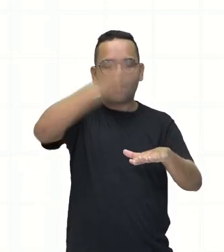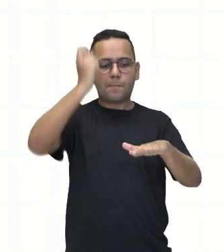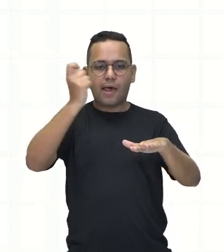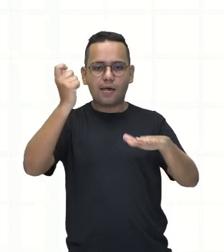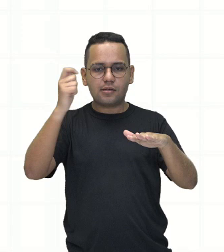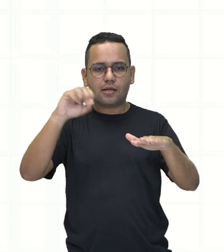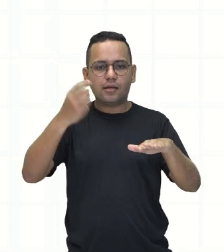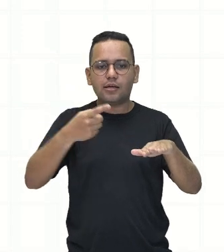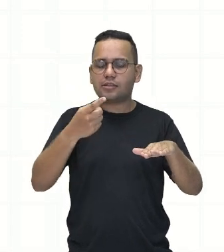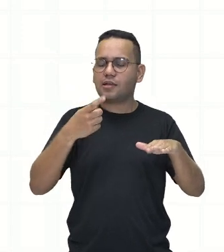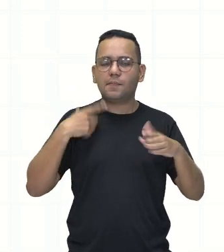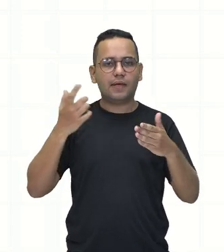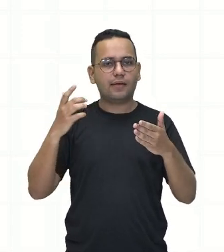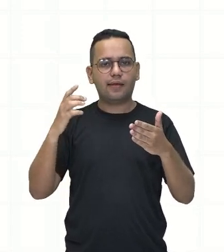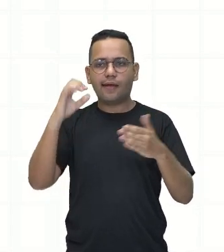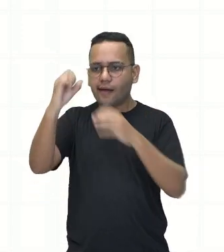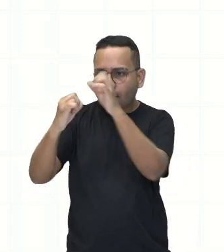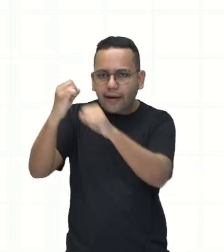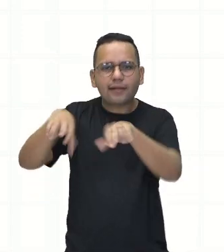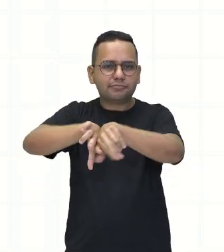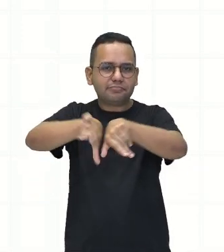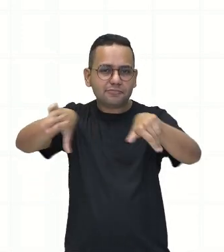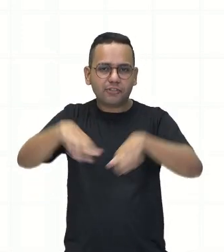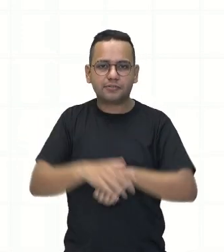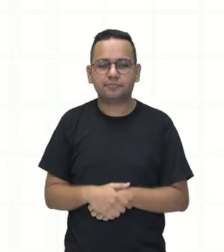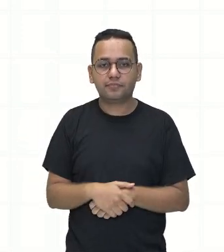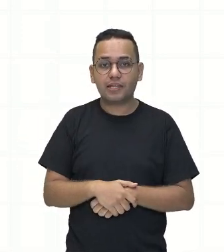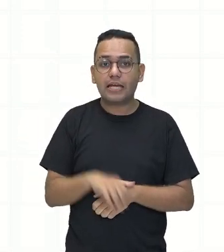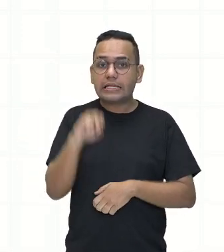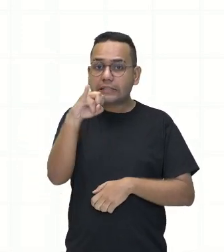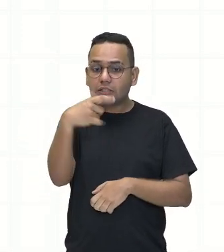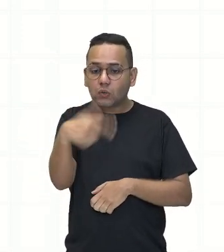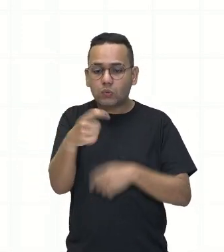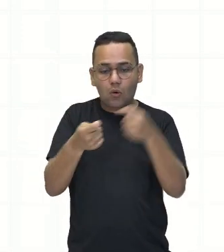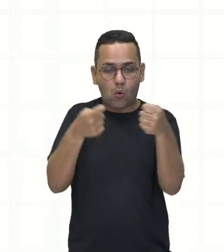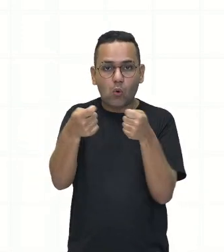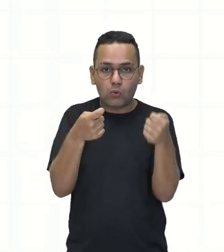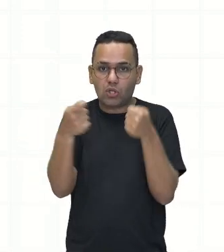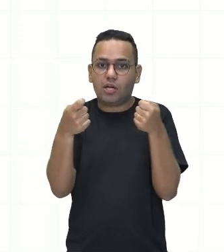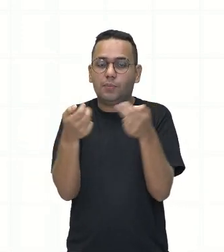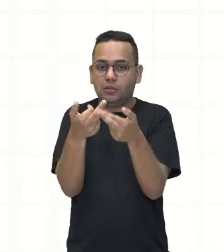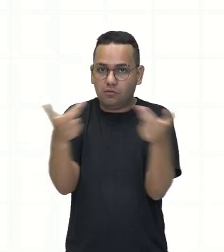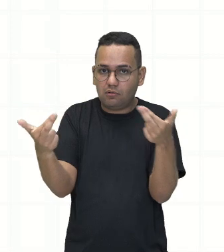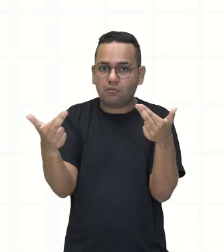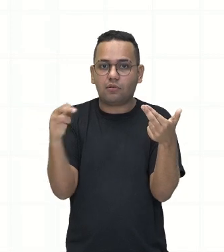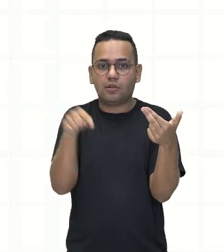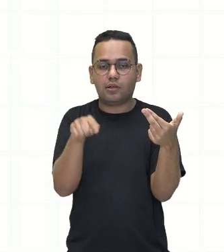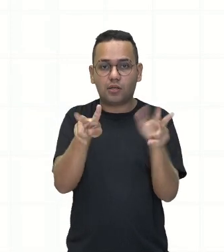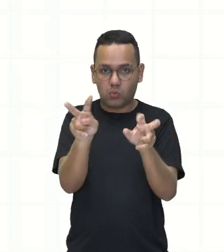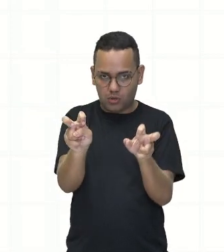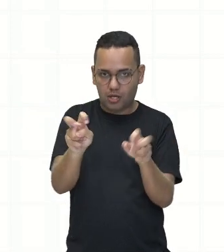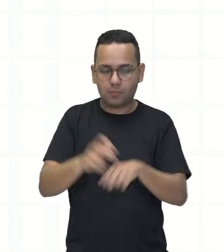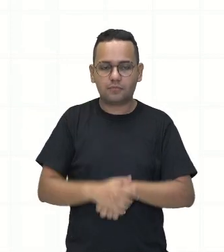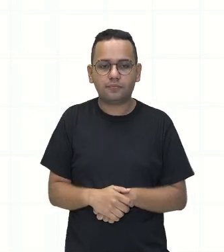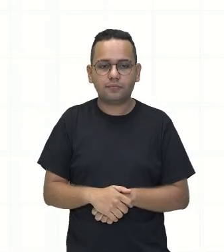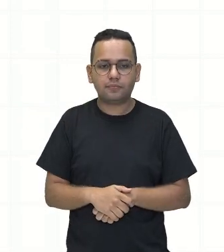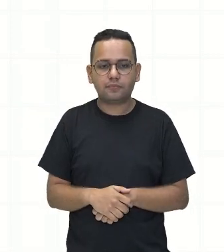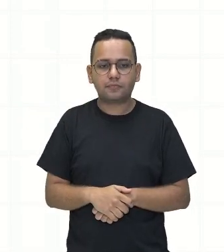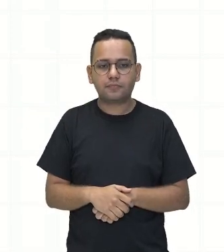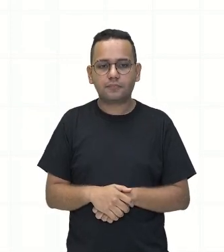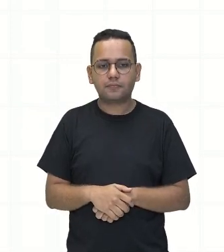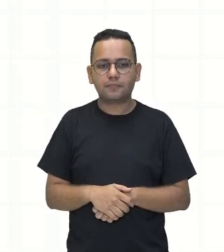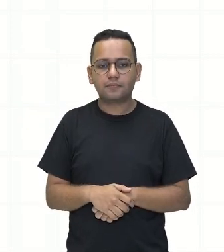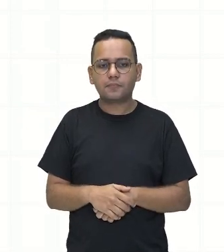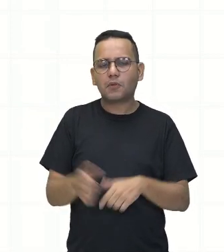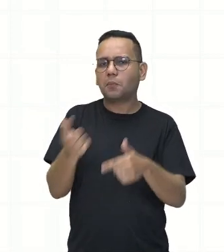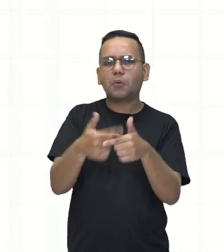um monitoramento correto, aqui a gente tem problemas também, principalmente por conta